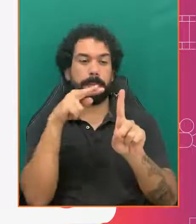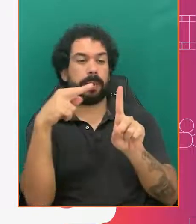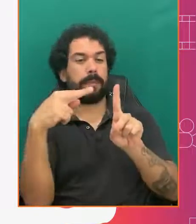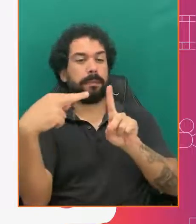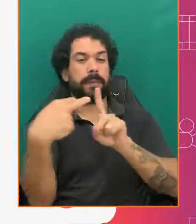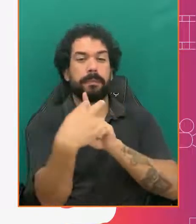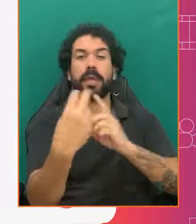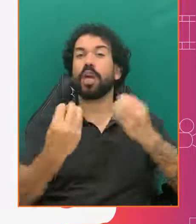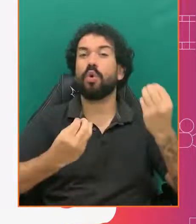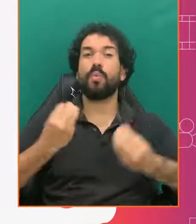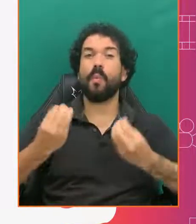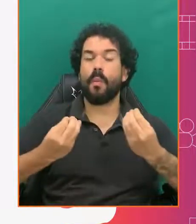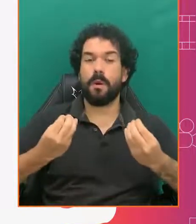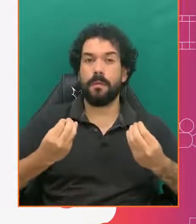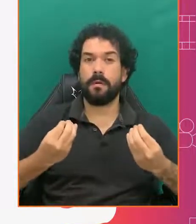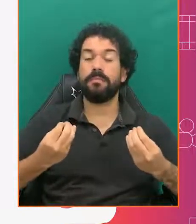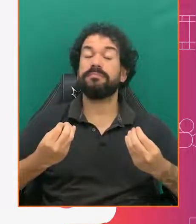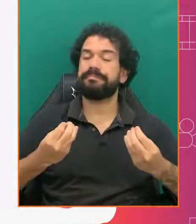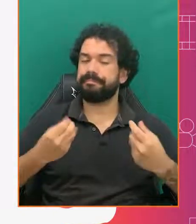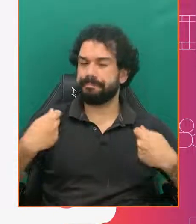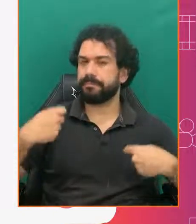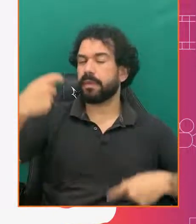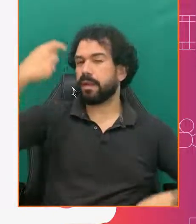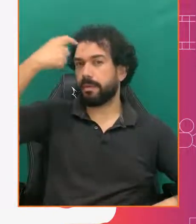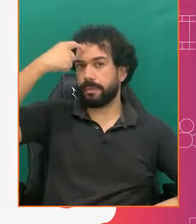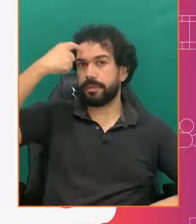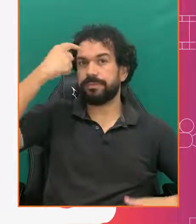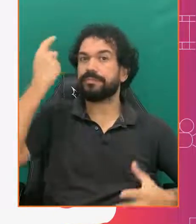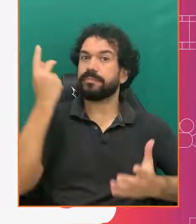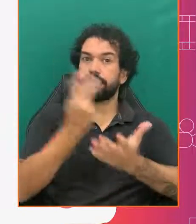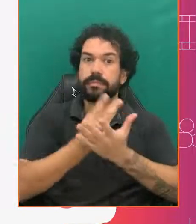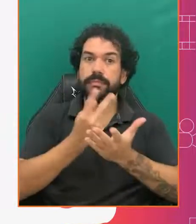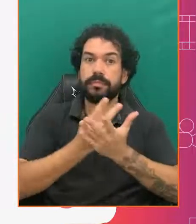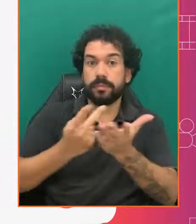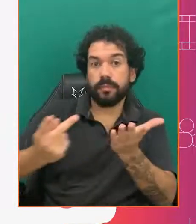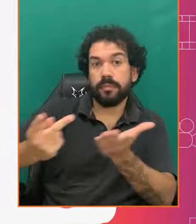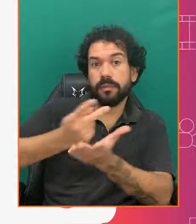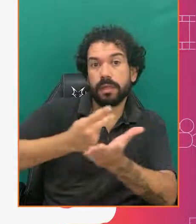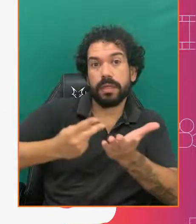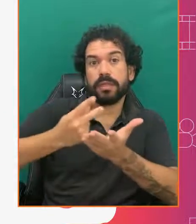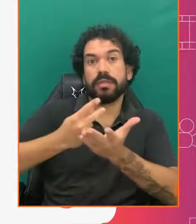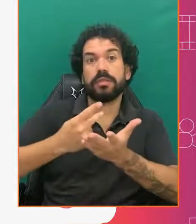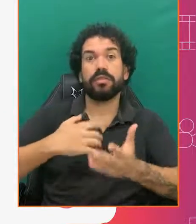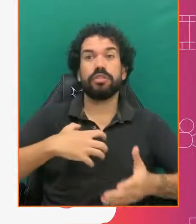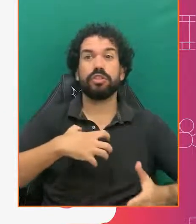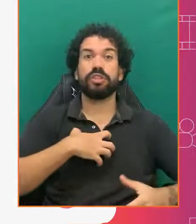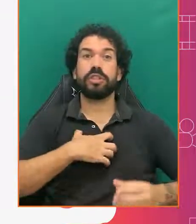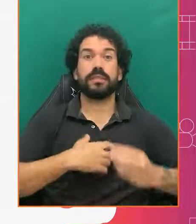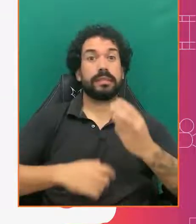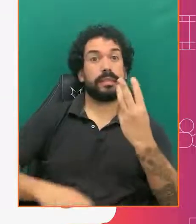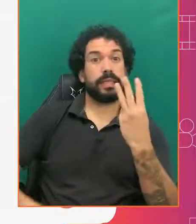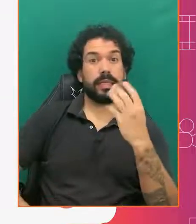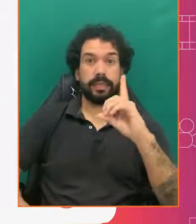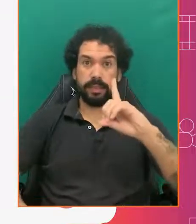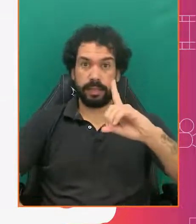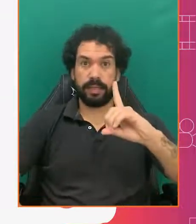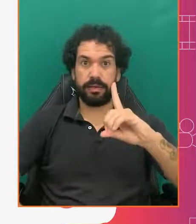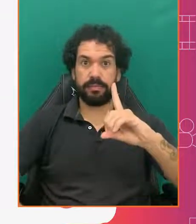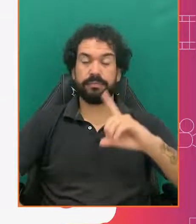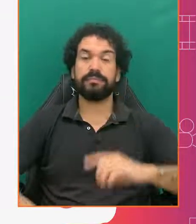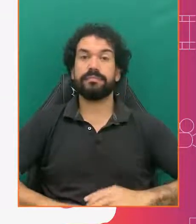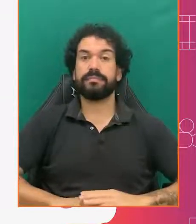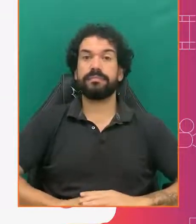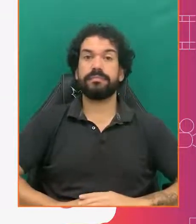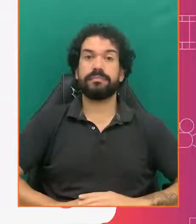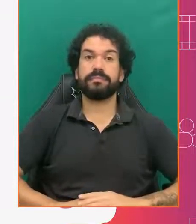em todos os seus ângulos? Você tem que pensar sempre num desenho de maneira